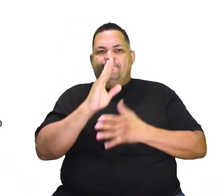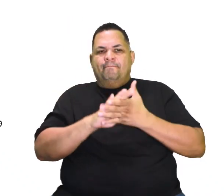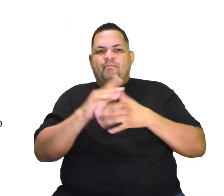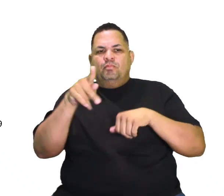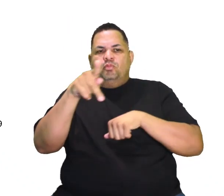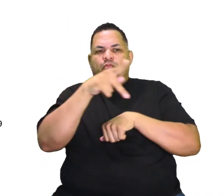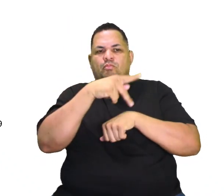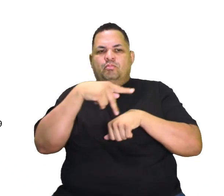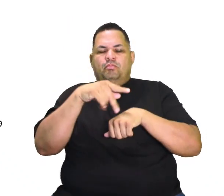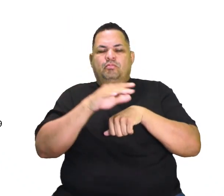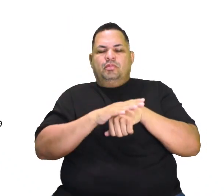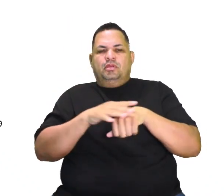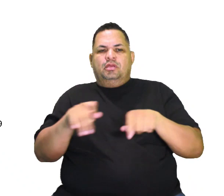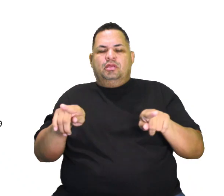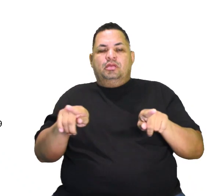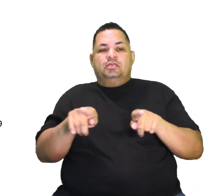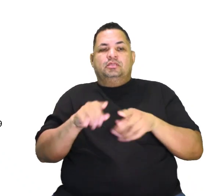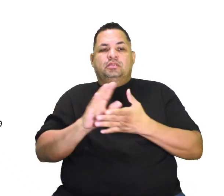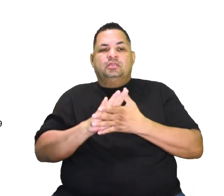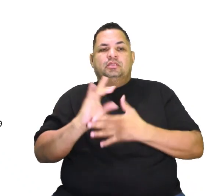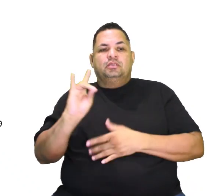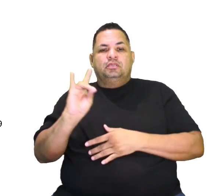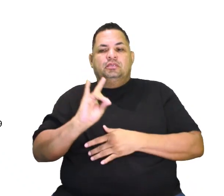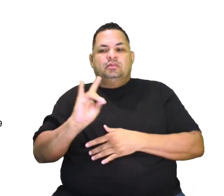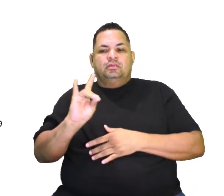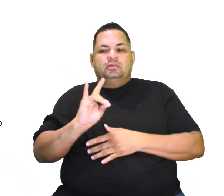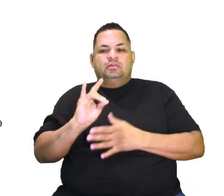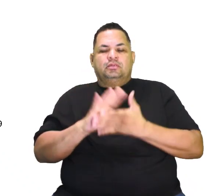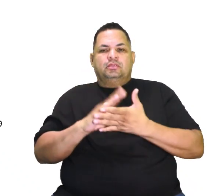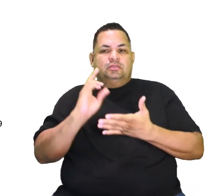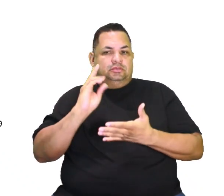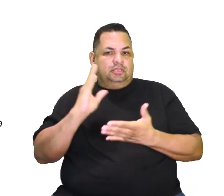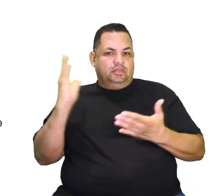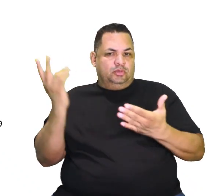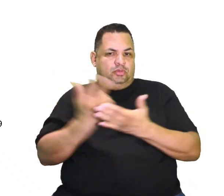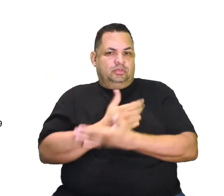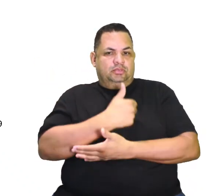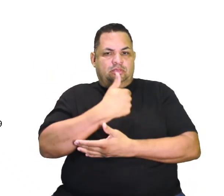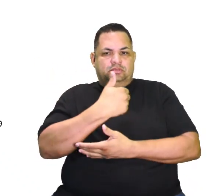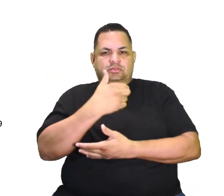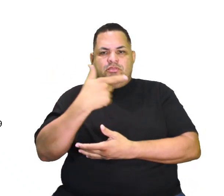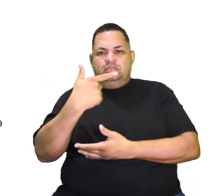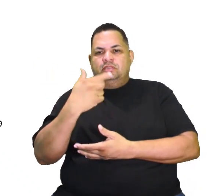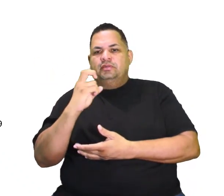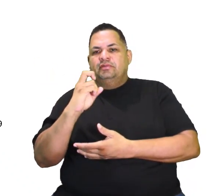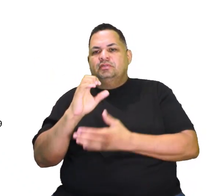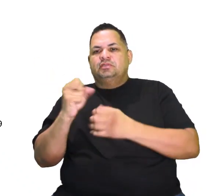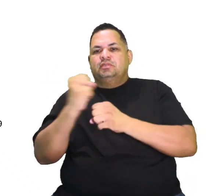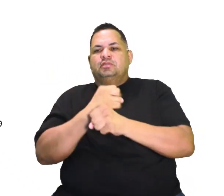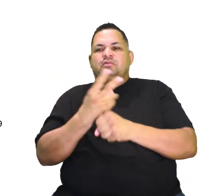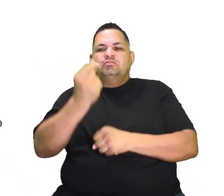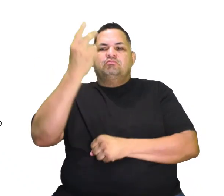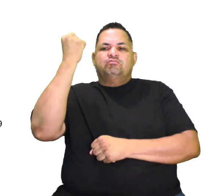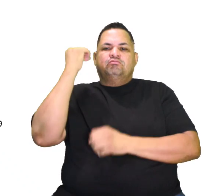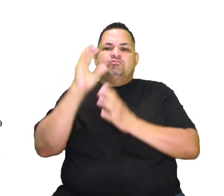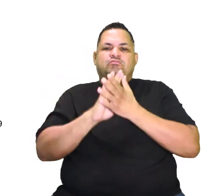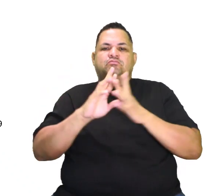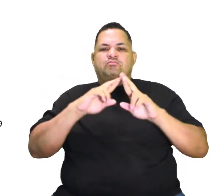Bolívia. Já existe há 125 anos, reúne comunidades ribeirinhas,